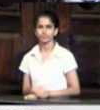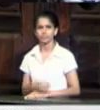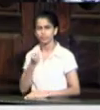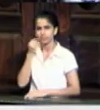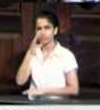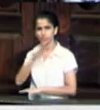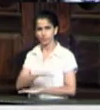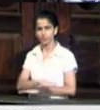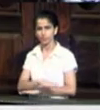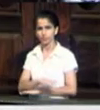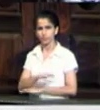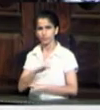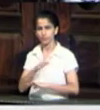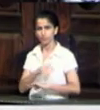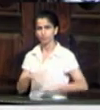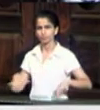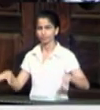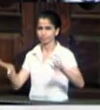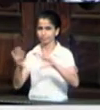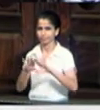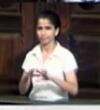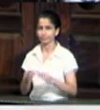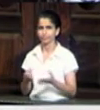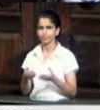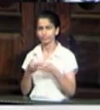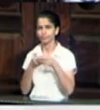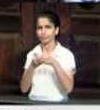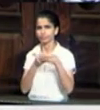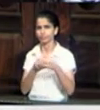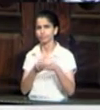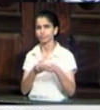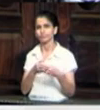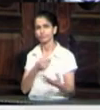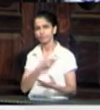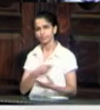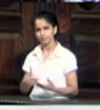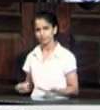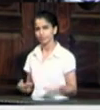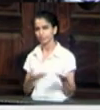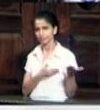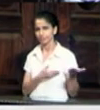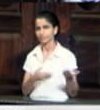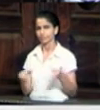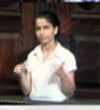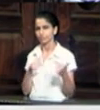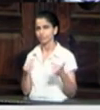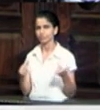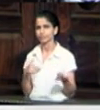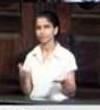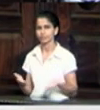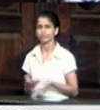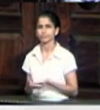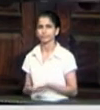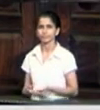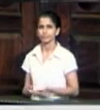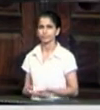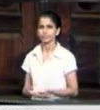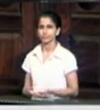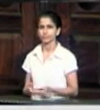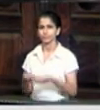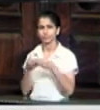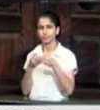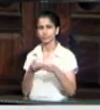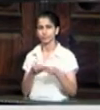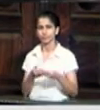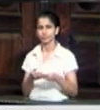Boa tarde a todas e todos. Queria cumprimentar nosso presidente em exercício, deputado Carlos Macedo,